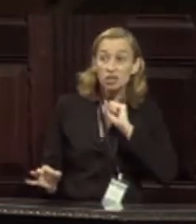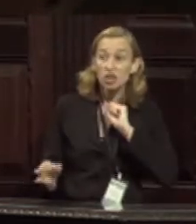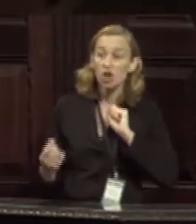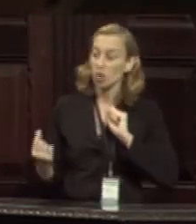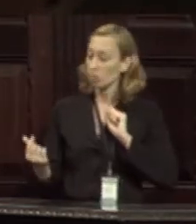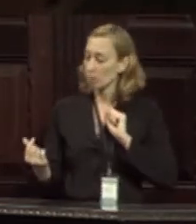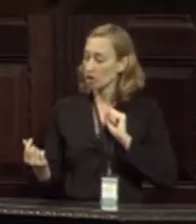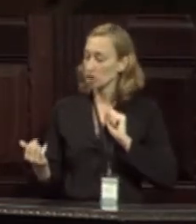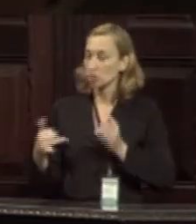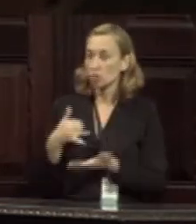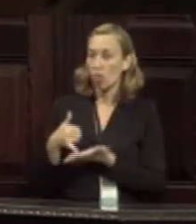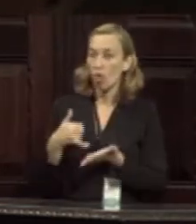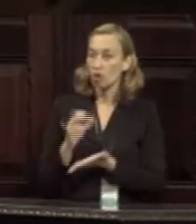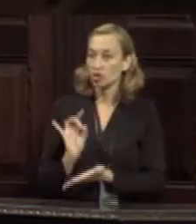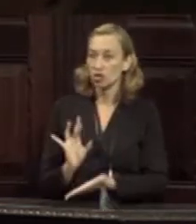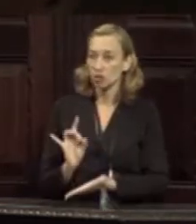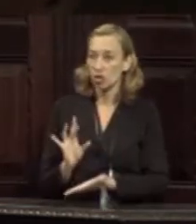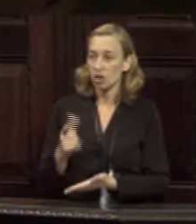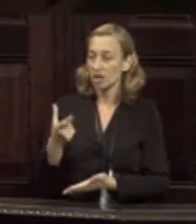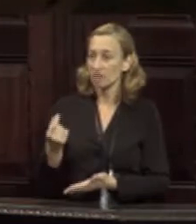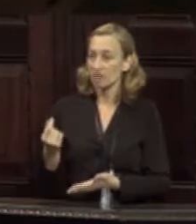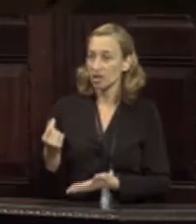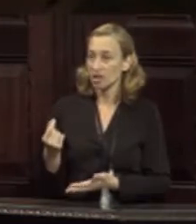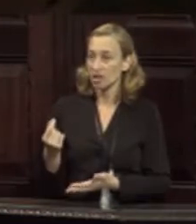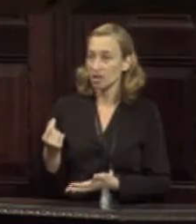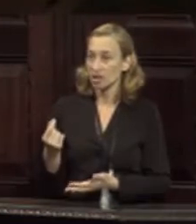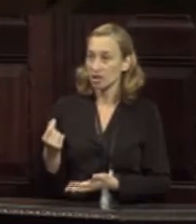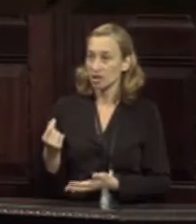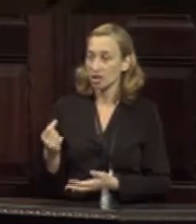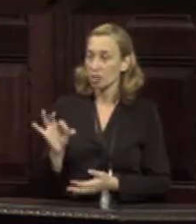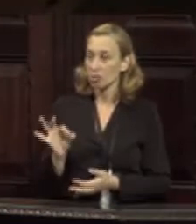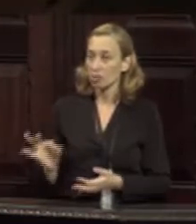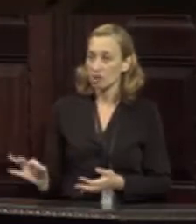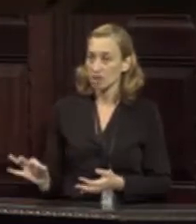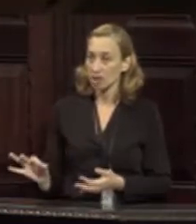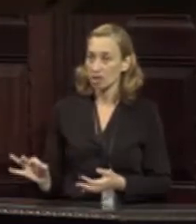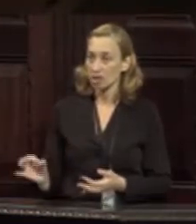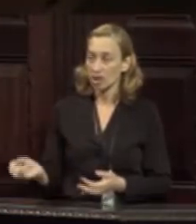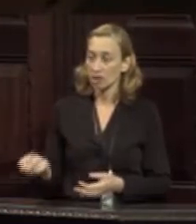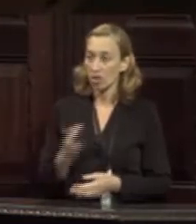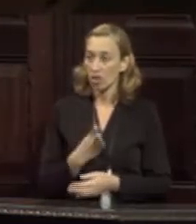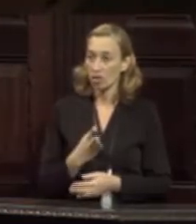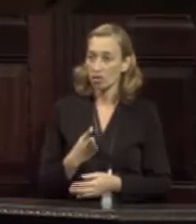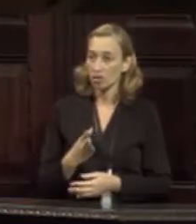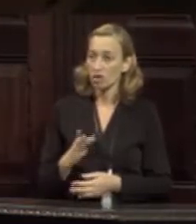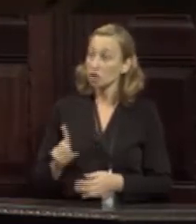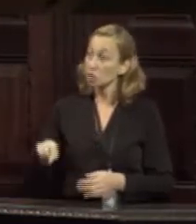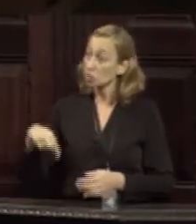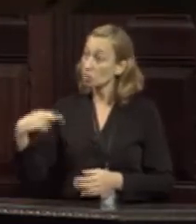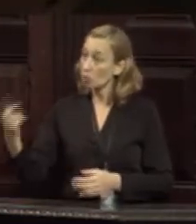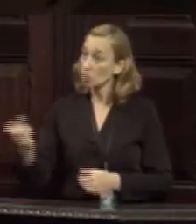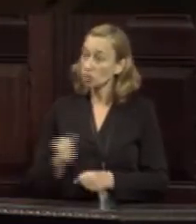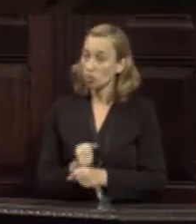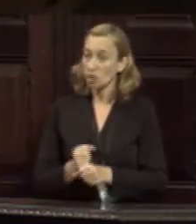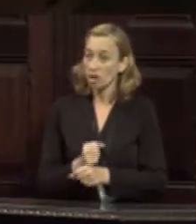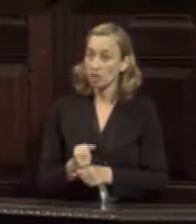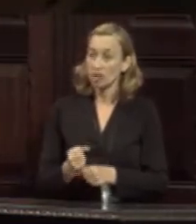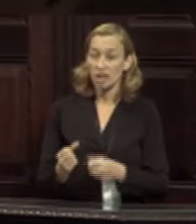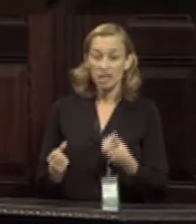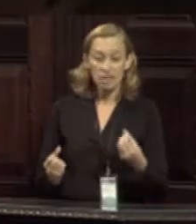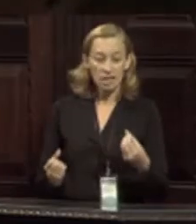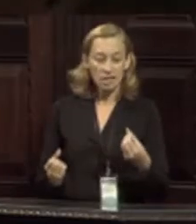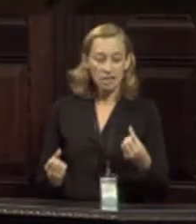do pós-sal, e 20% da nova. No segundo ano, 60% da velha e 40% da